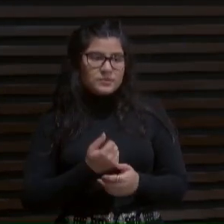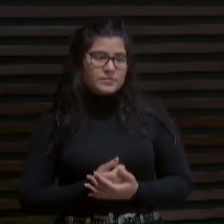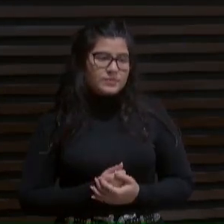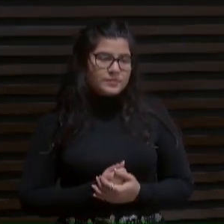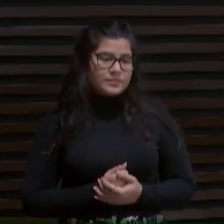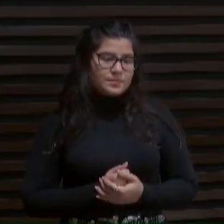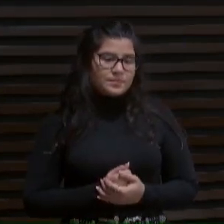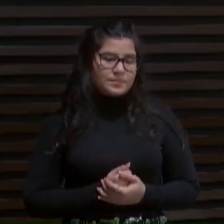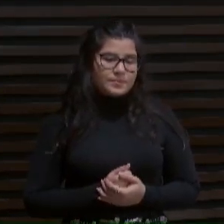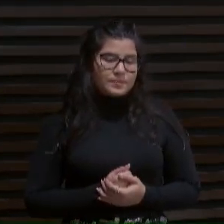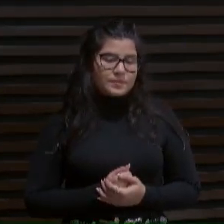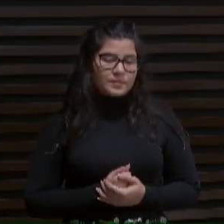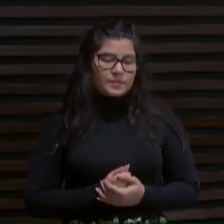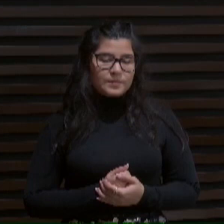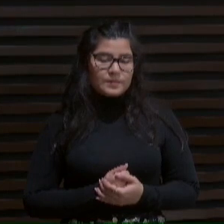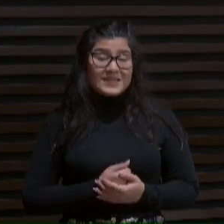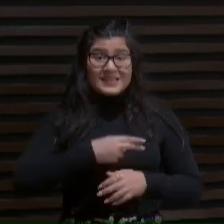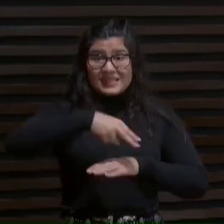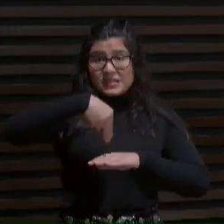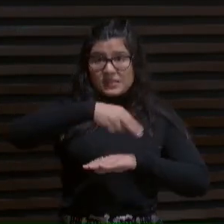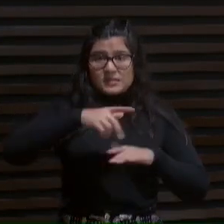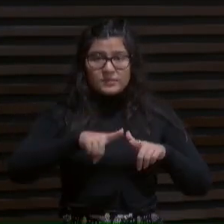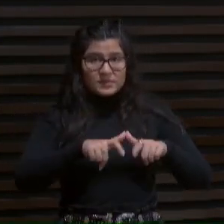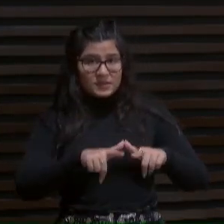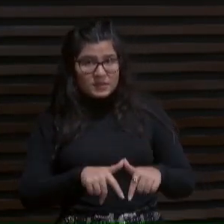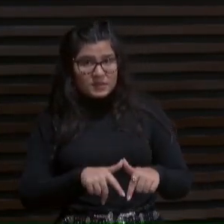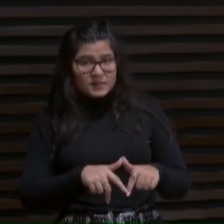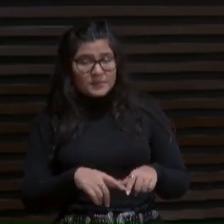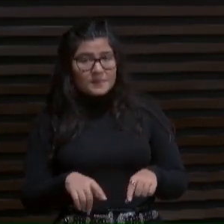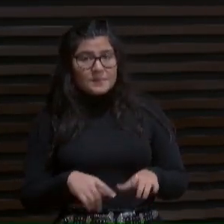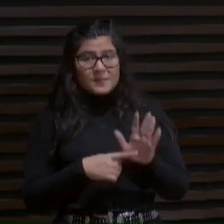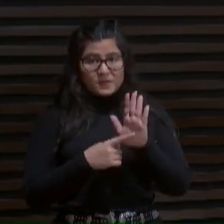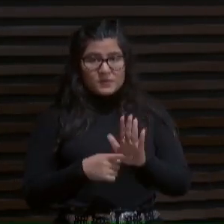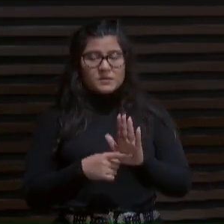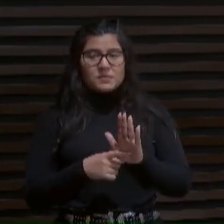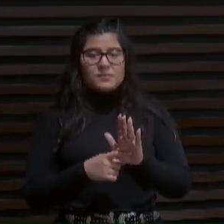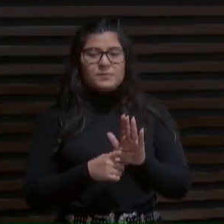a figura da matriarca da nação israelita, mas